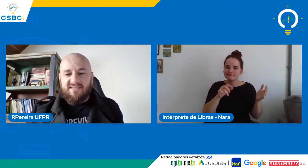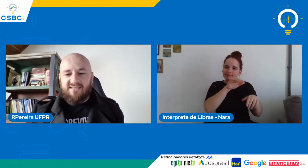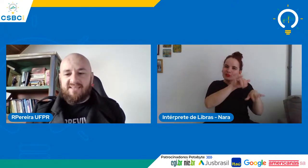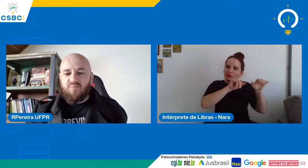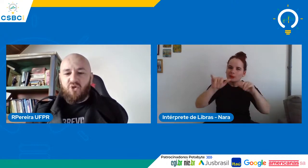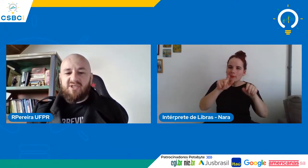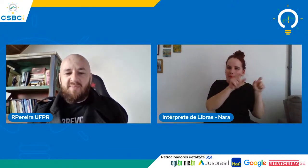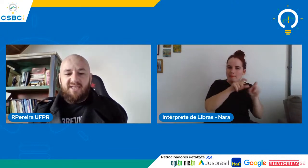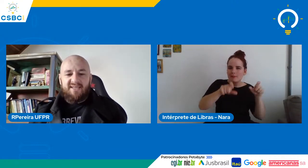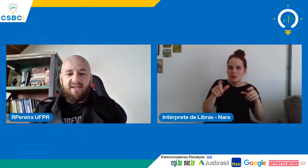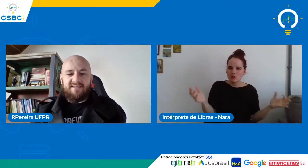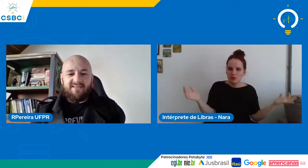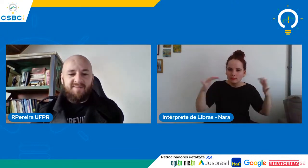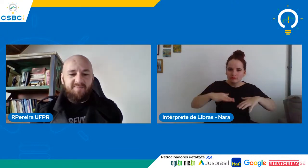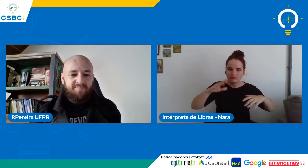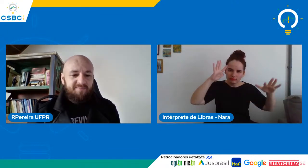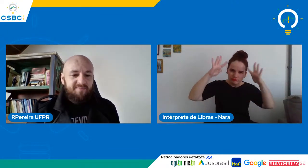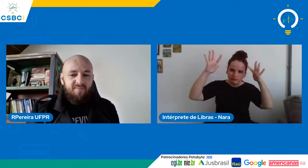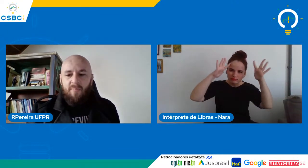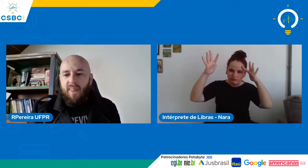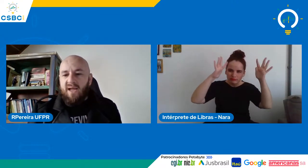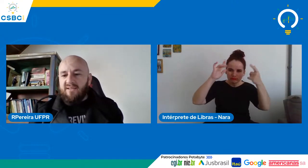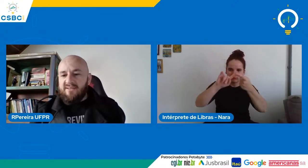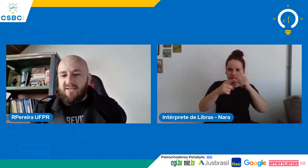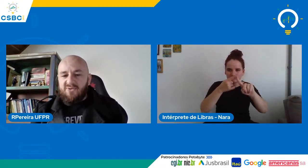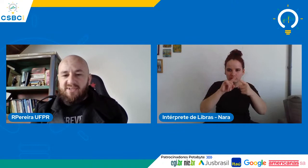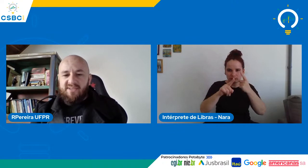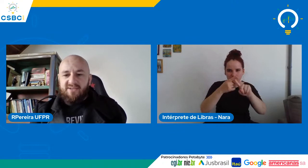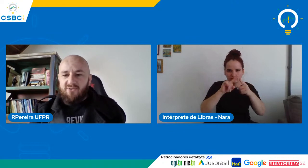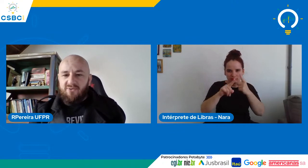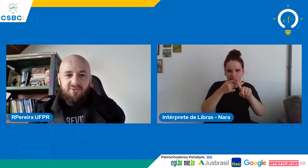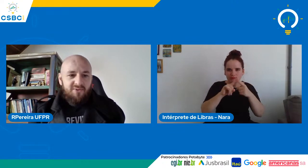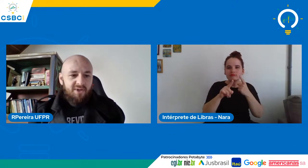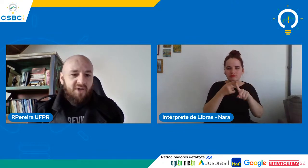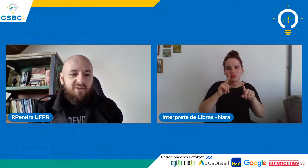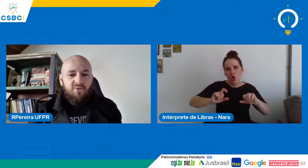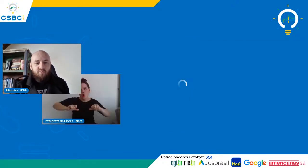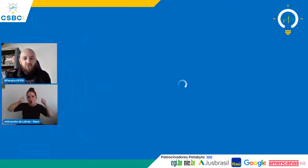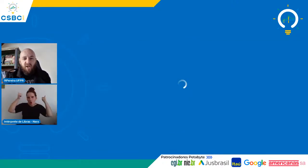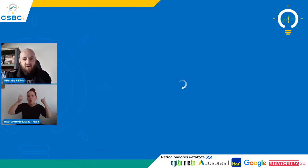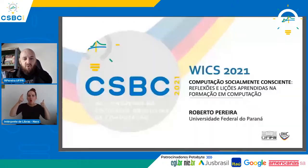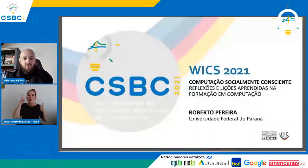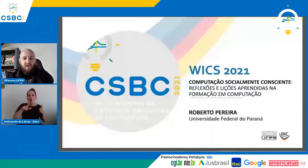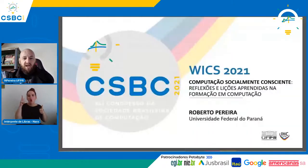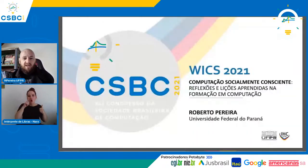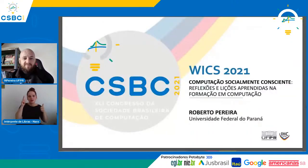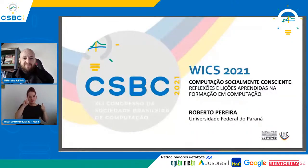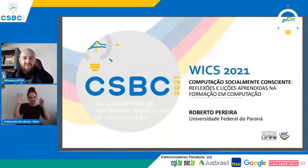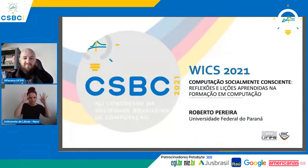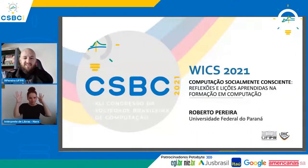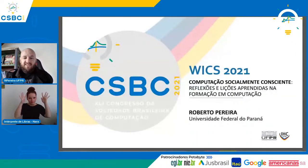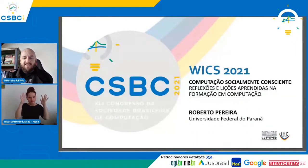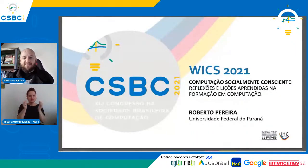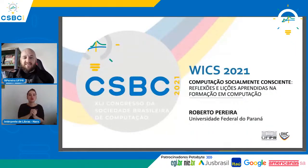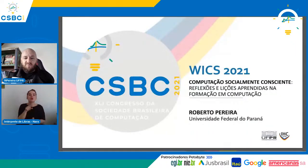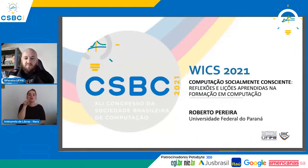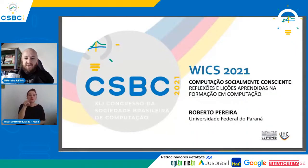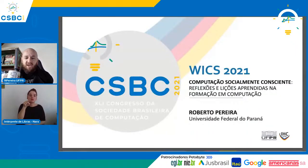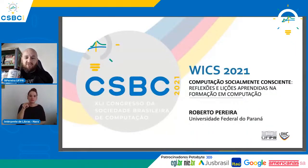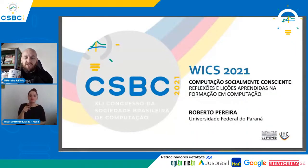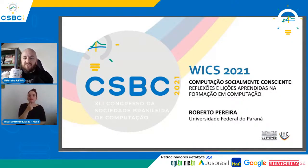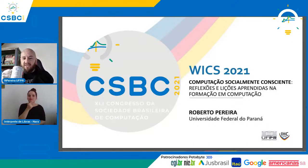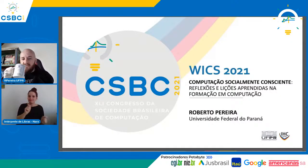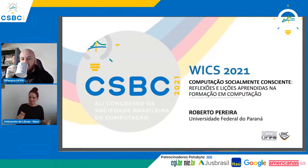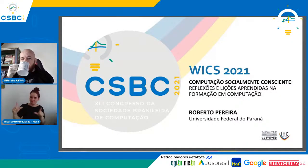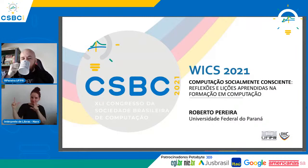novas possibilidades. Então, se o Leonardo puder colocar a apresentação?